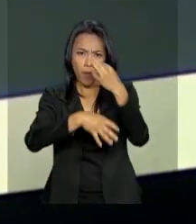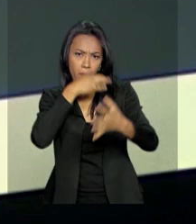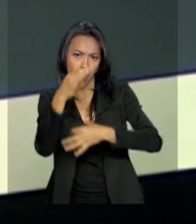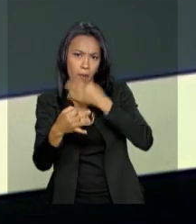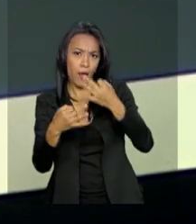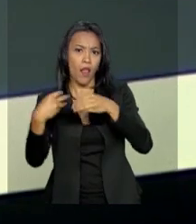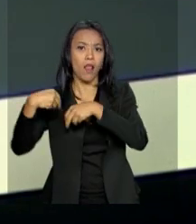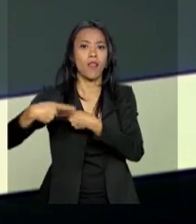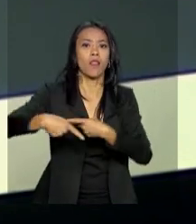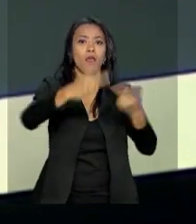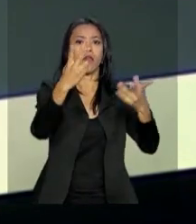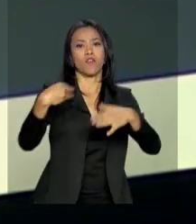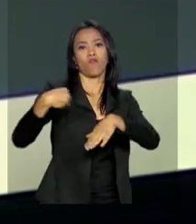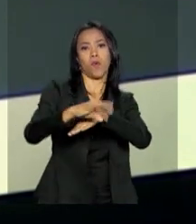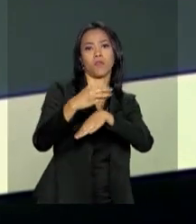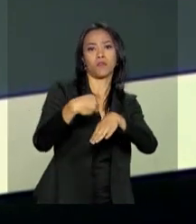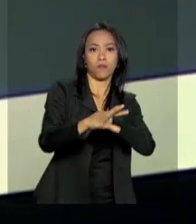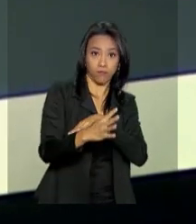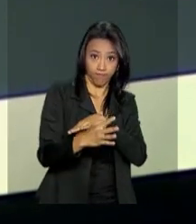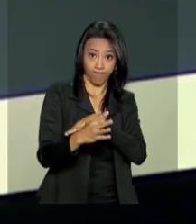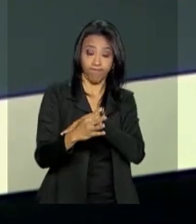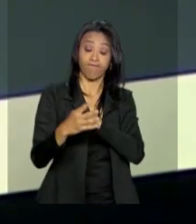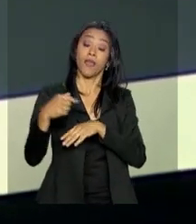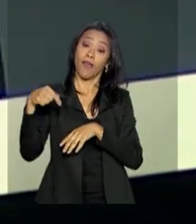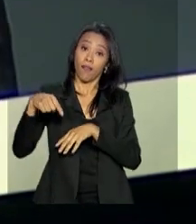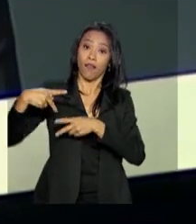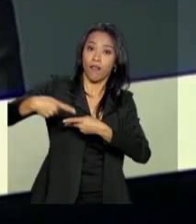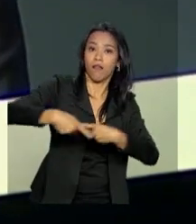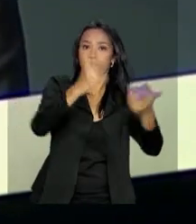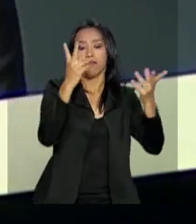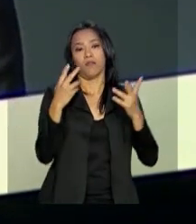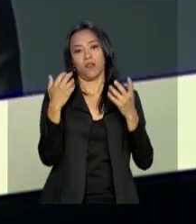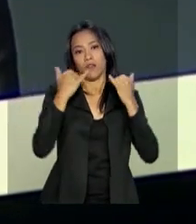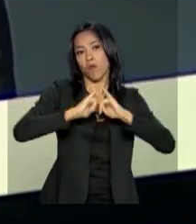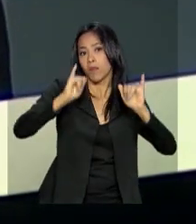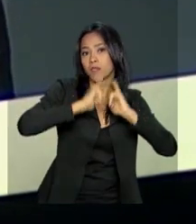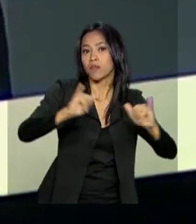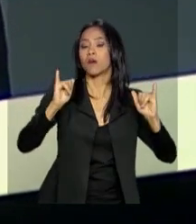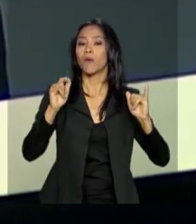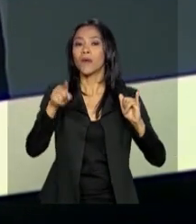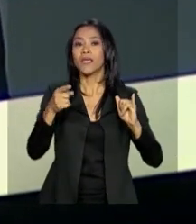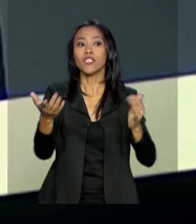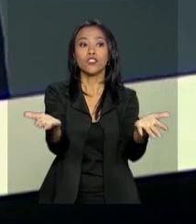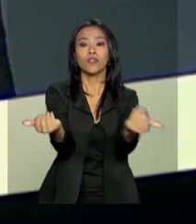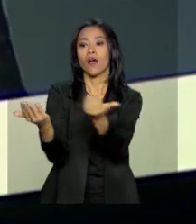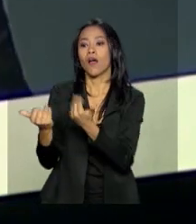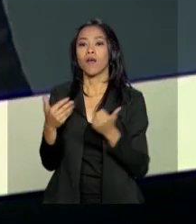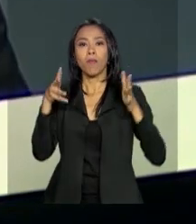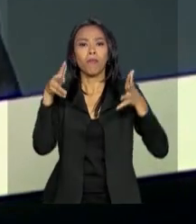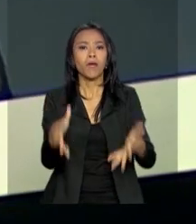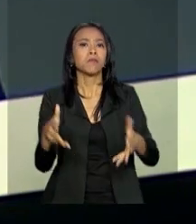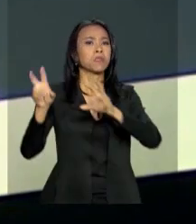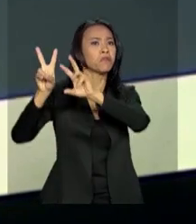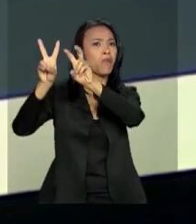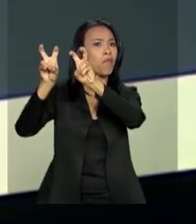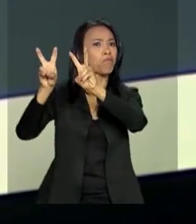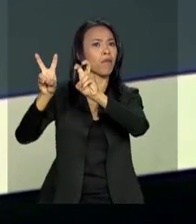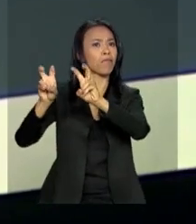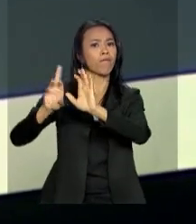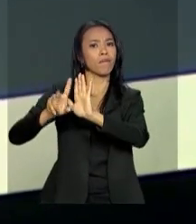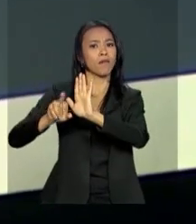informação e levando a informação ela faz a participação popular nas várias questões